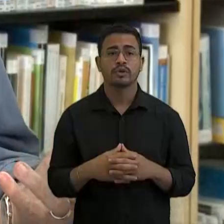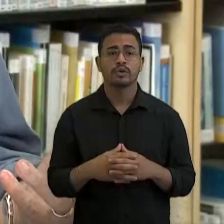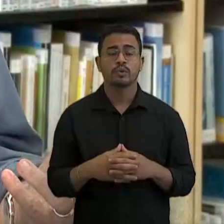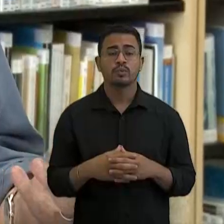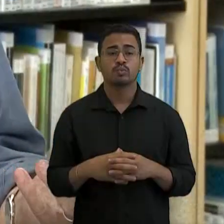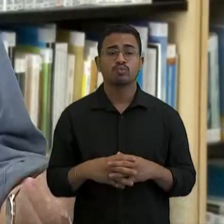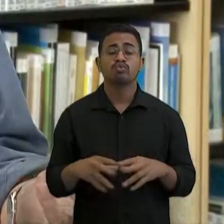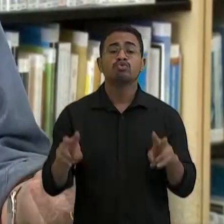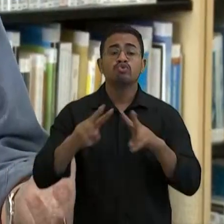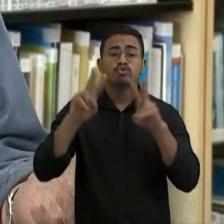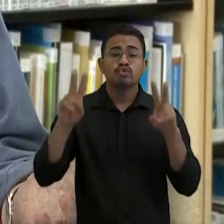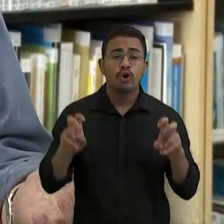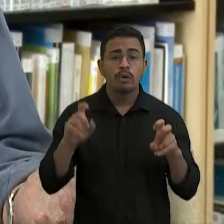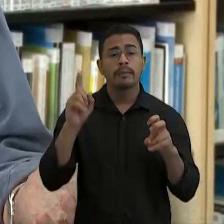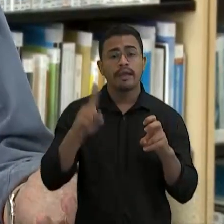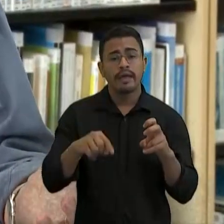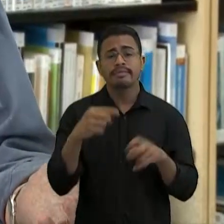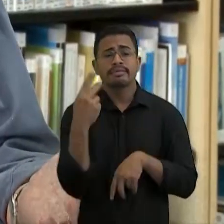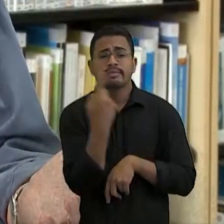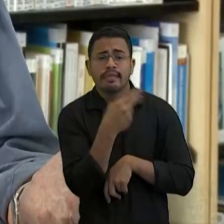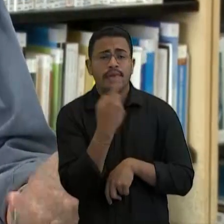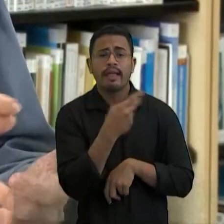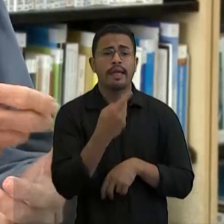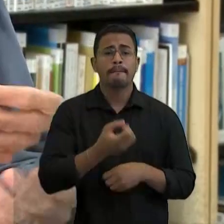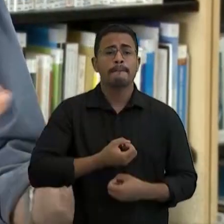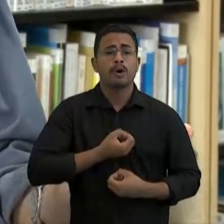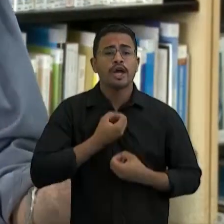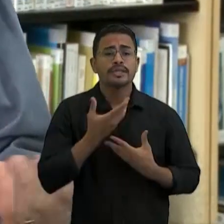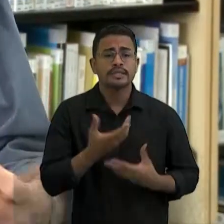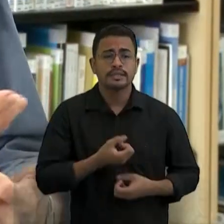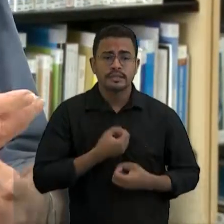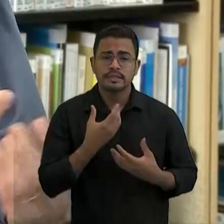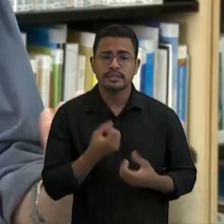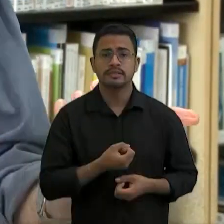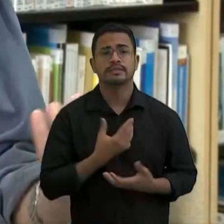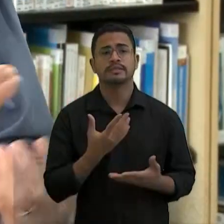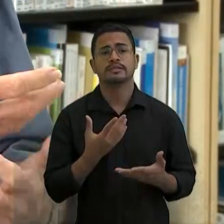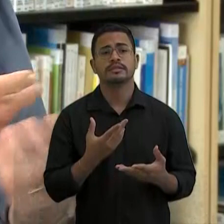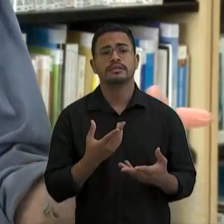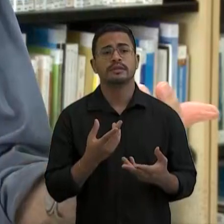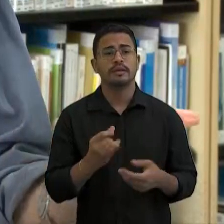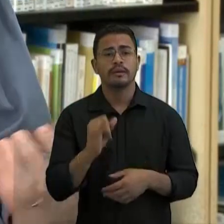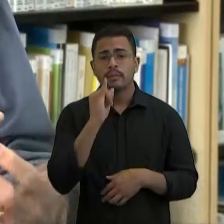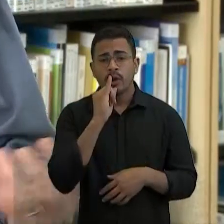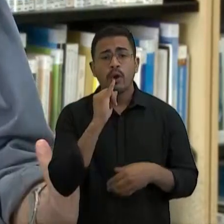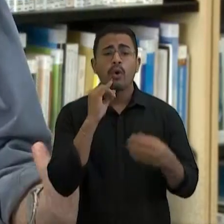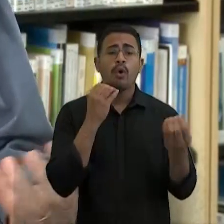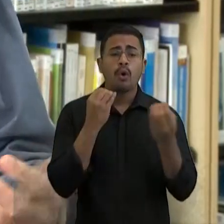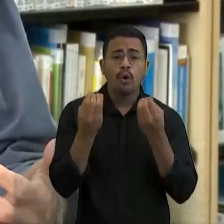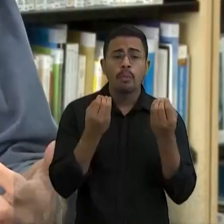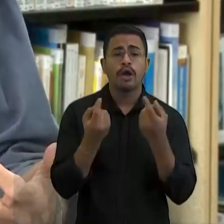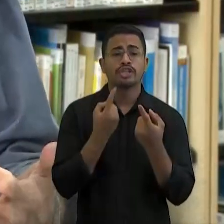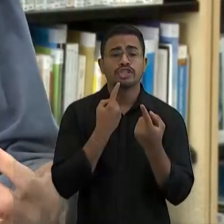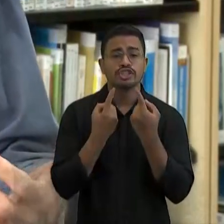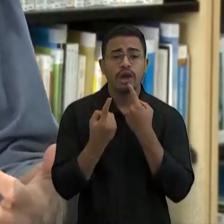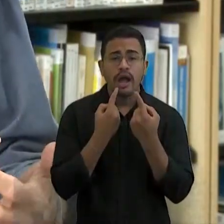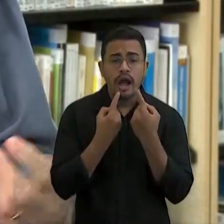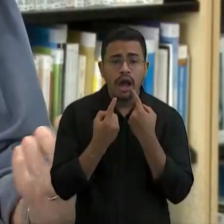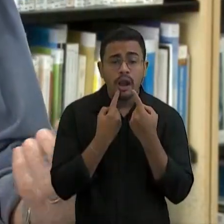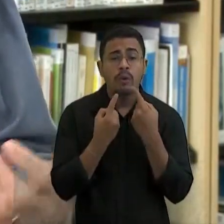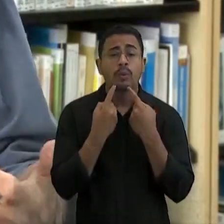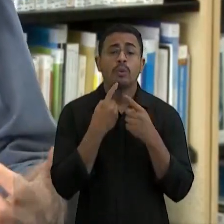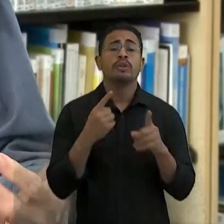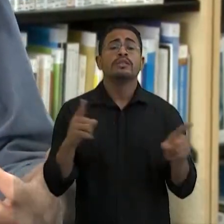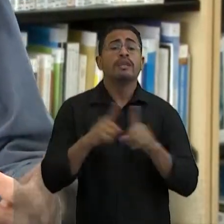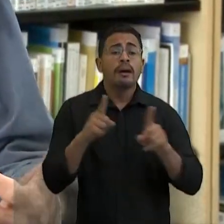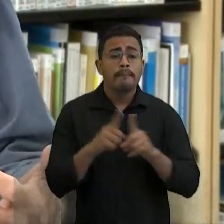alteridade de toda a poesia dele, né, dos seus o diálogo, e mais do que o